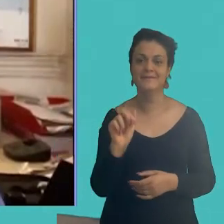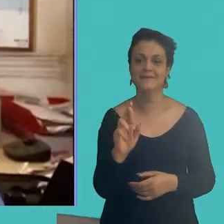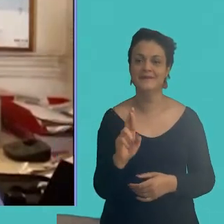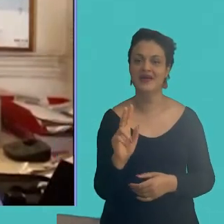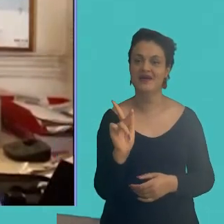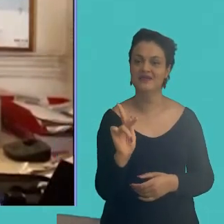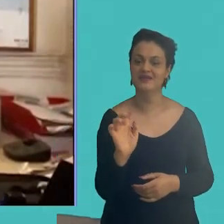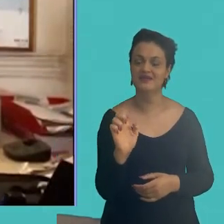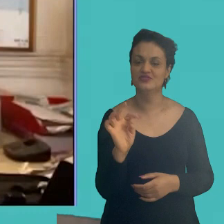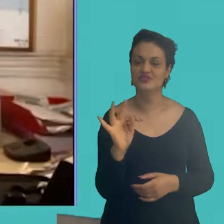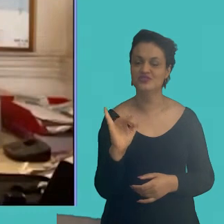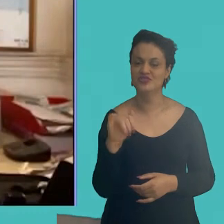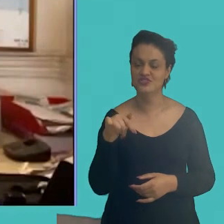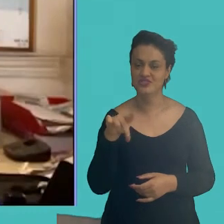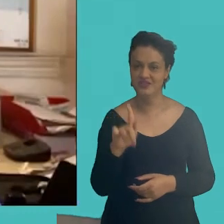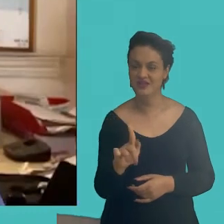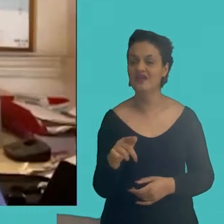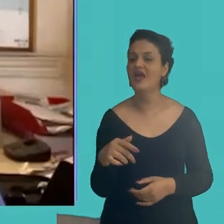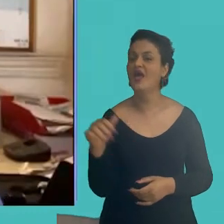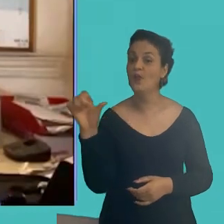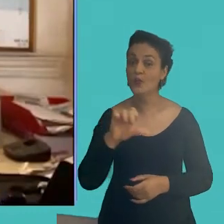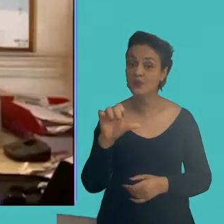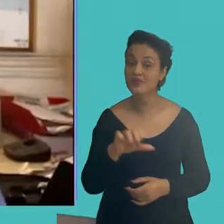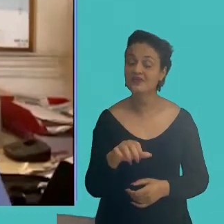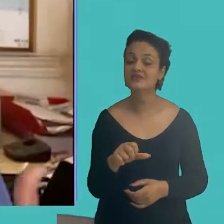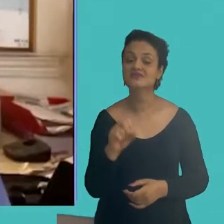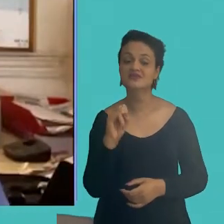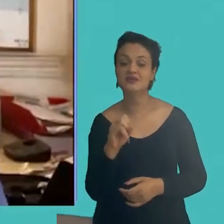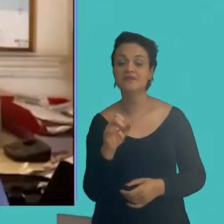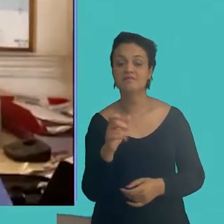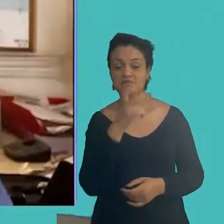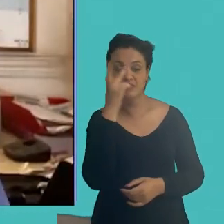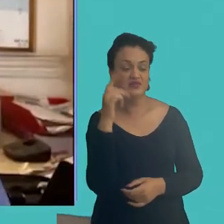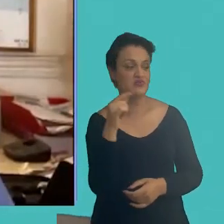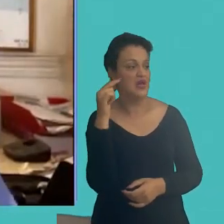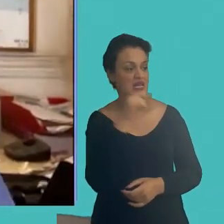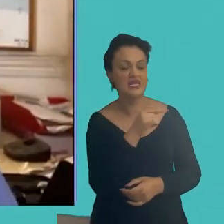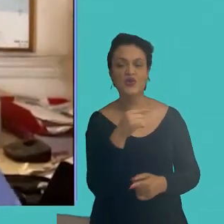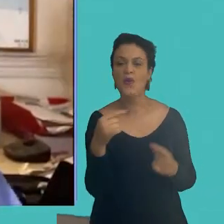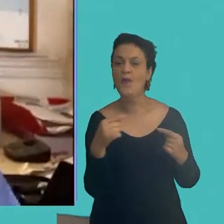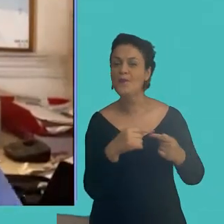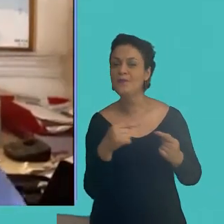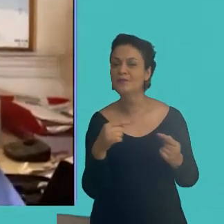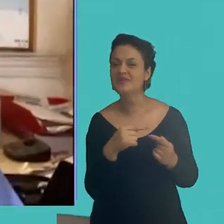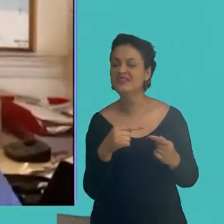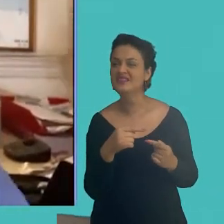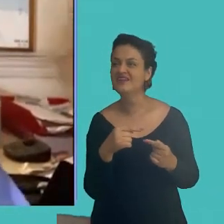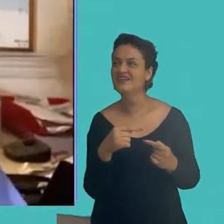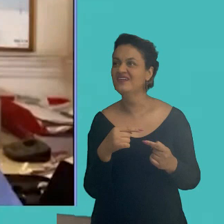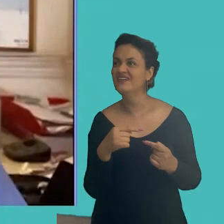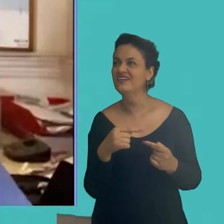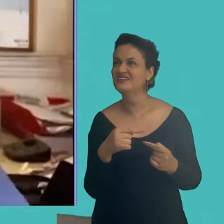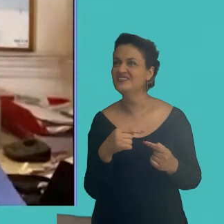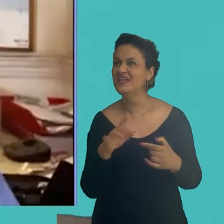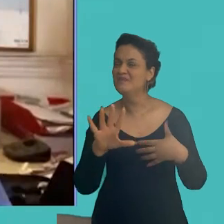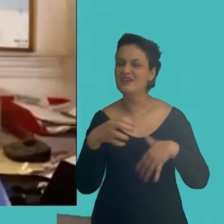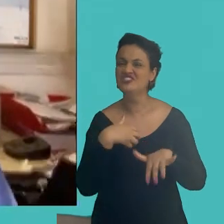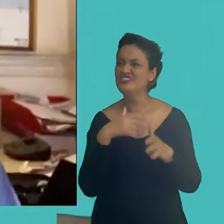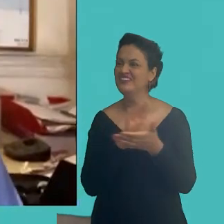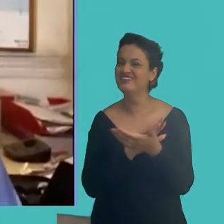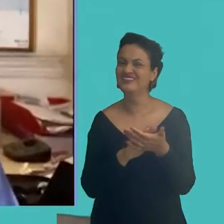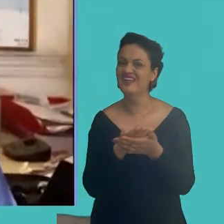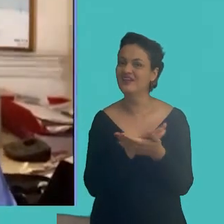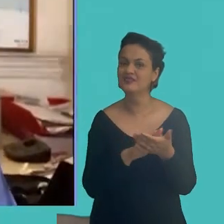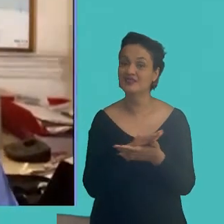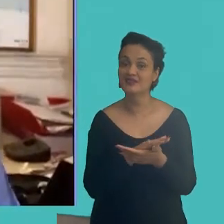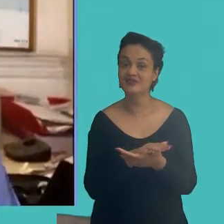quando o personagem político é associado à falta de solidariedade e de empatia com o sofrimento alheio. Isso